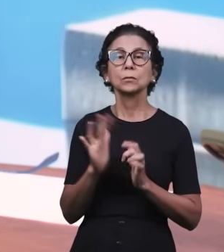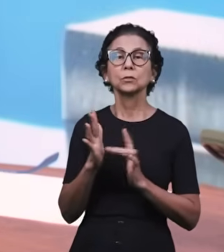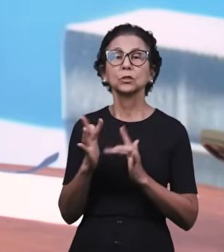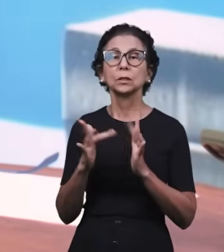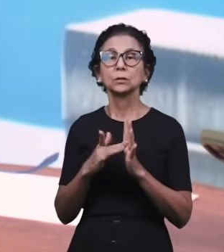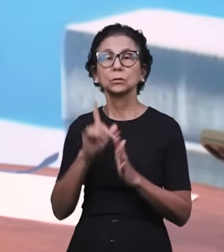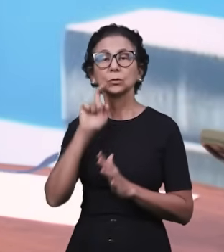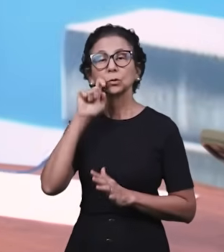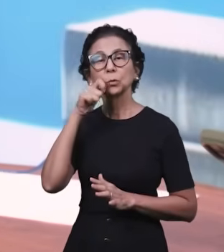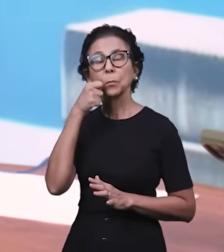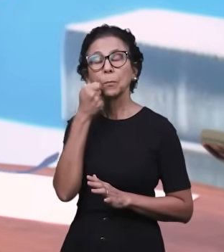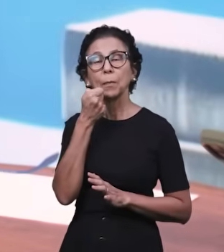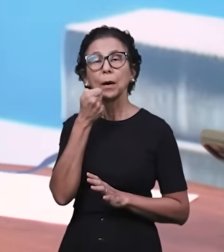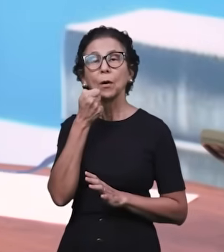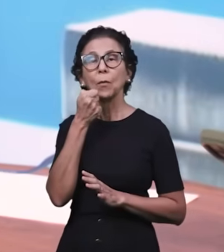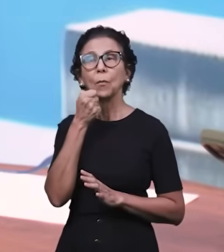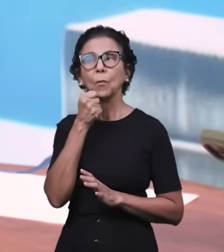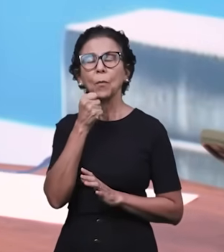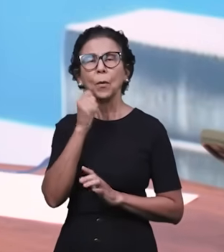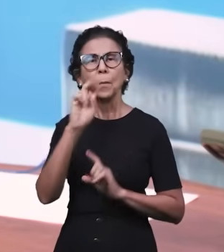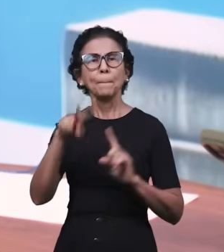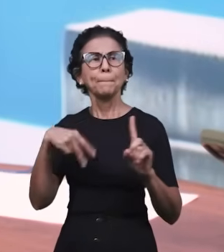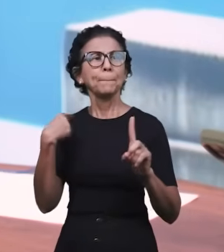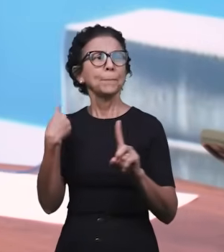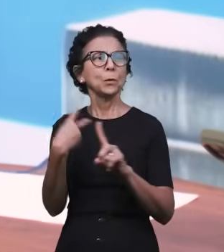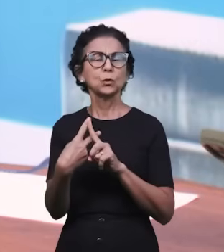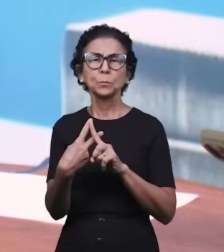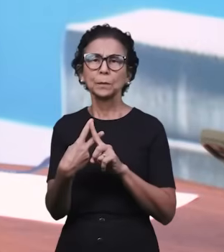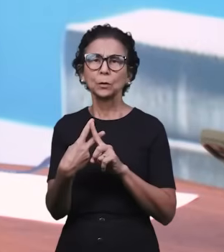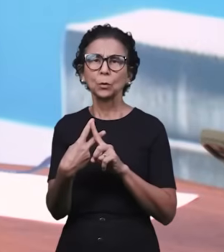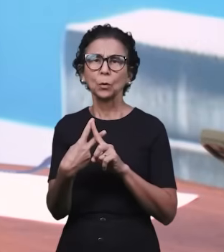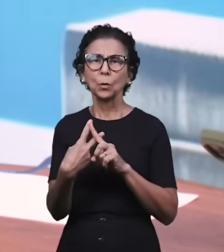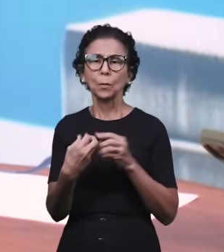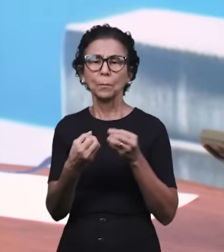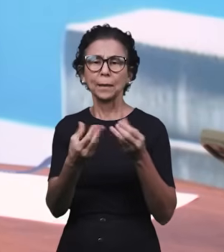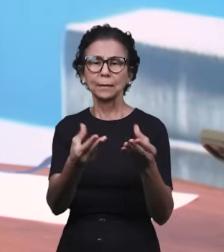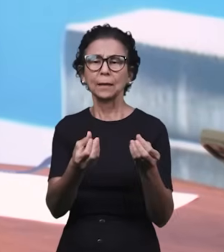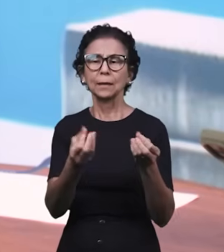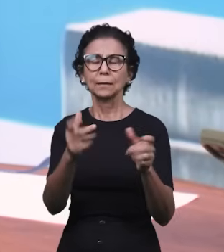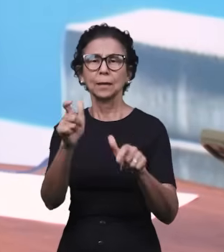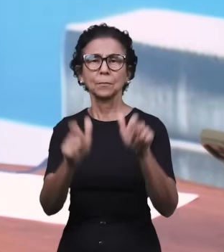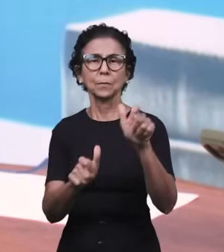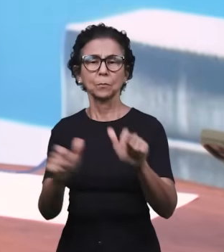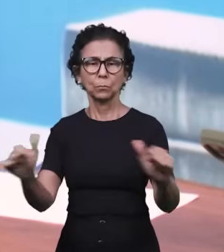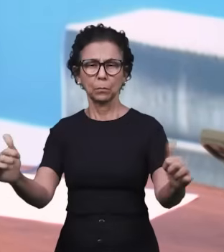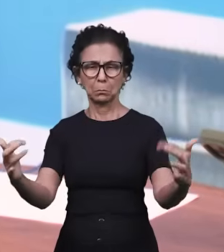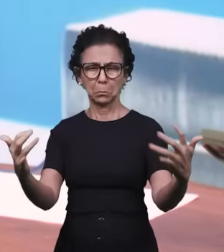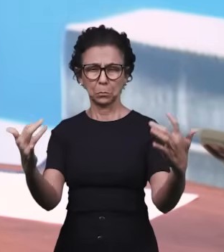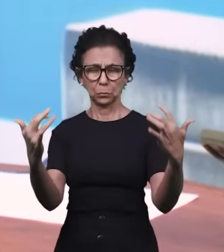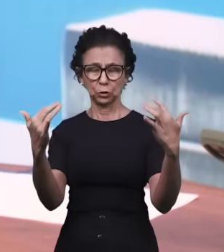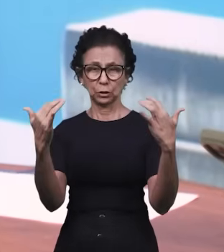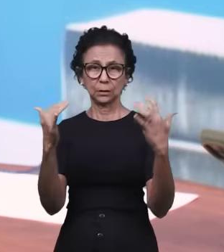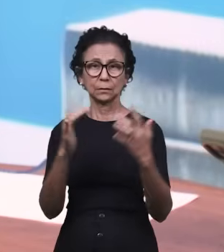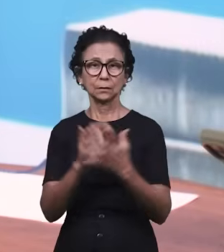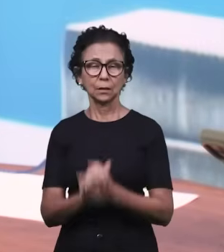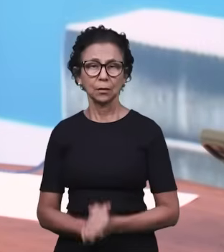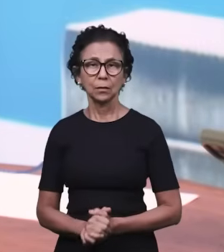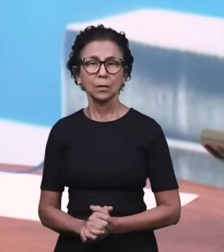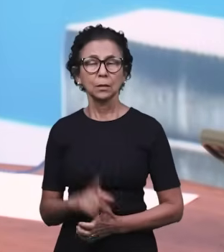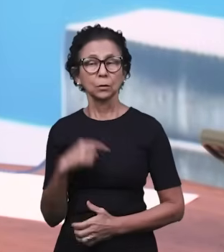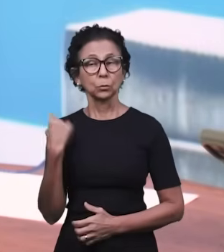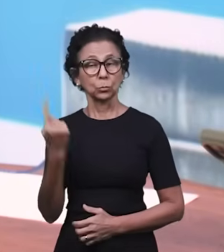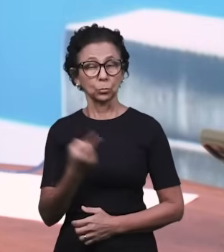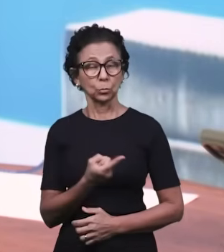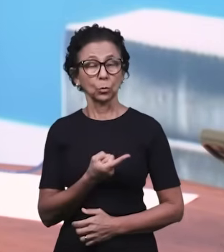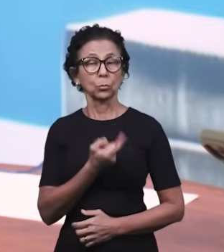50 a 100. Para quê? Para que ninguém ficasse sem ser alimentado, para que todos pudessem comer. E